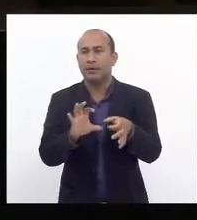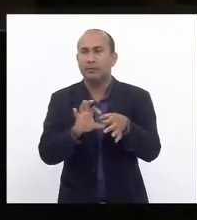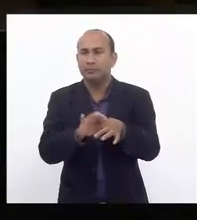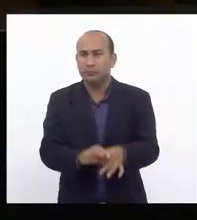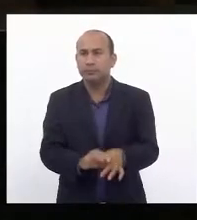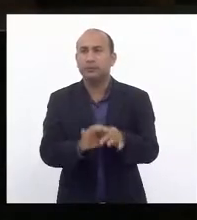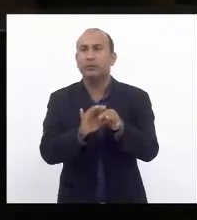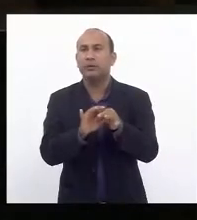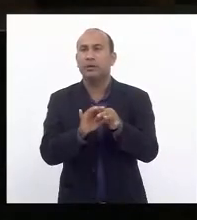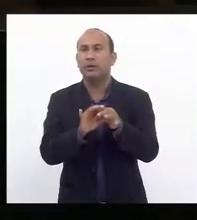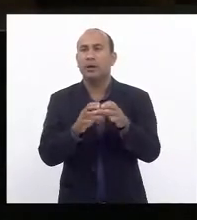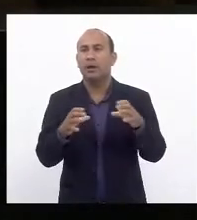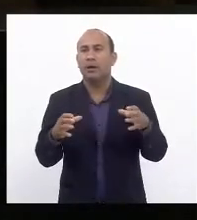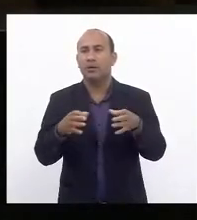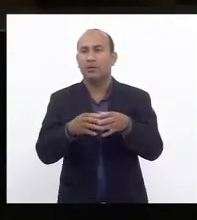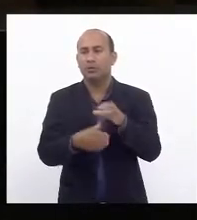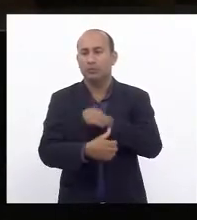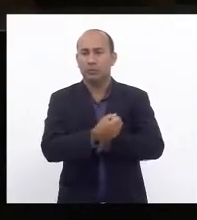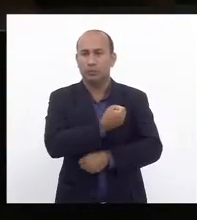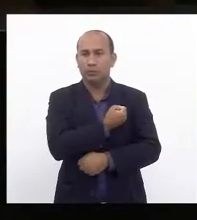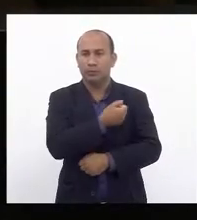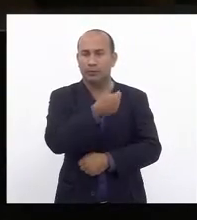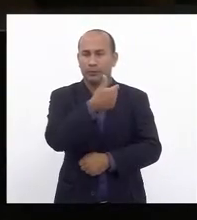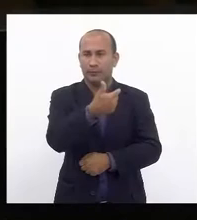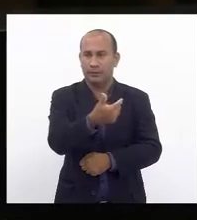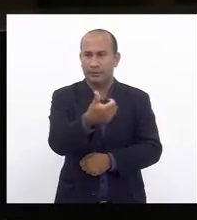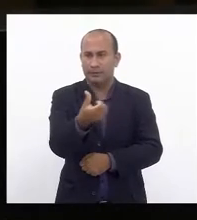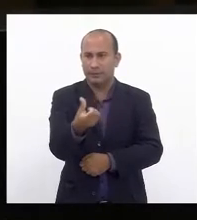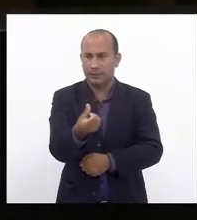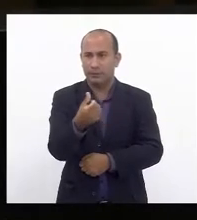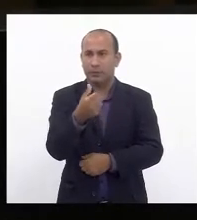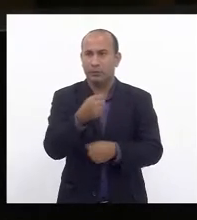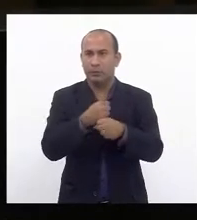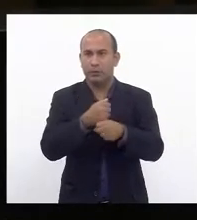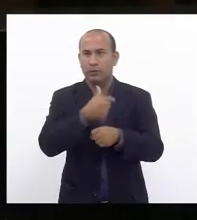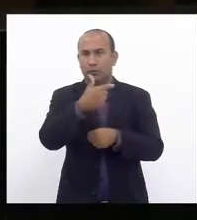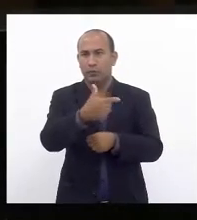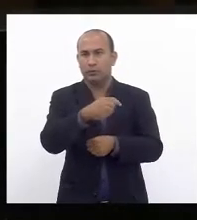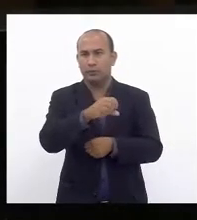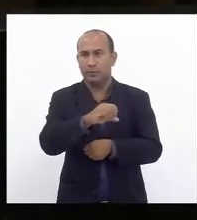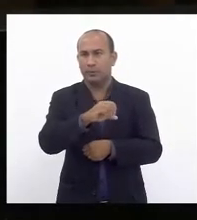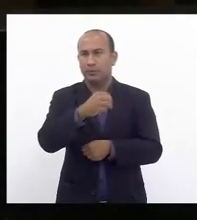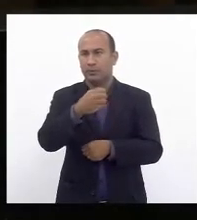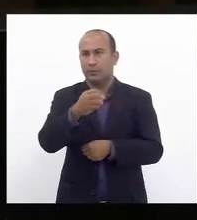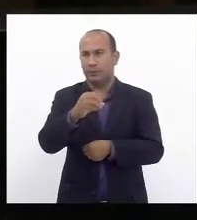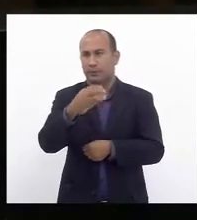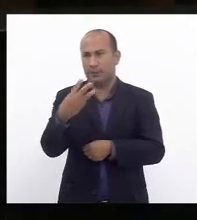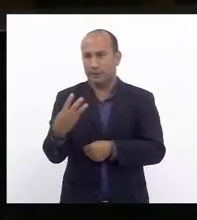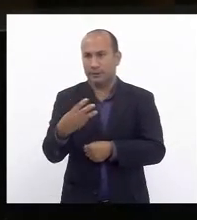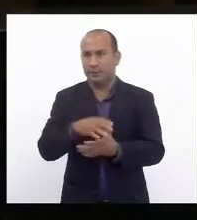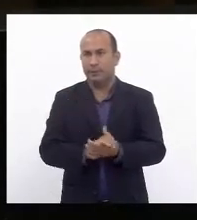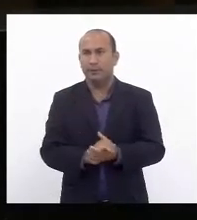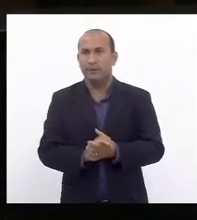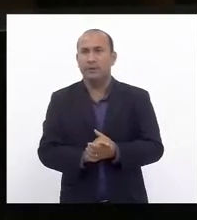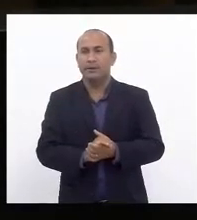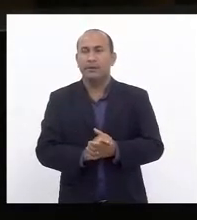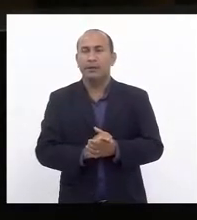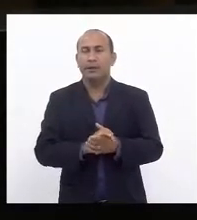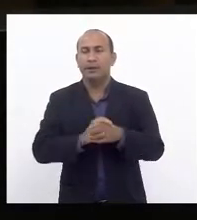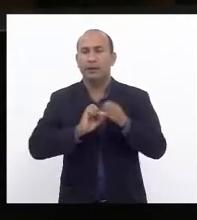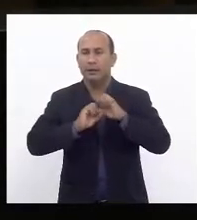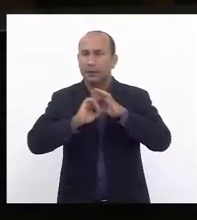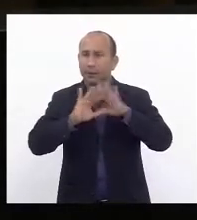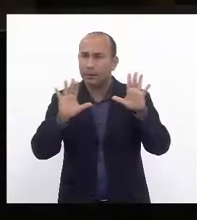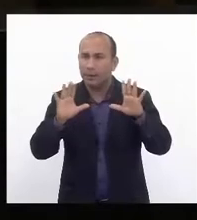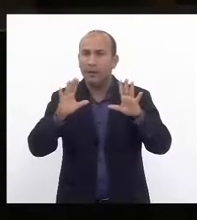ICMS de número 26 de 2003. É claro também que esse efeito orçamentário se dará